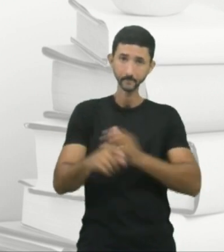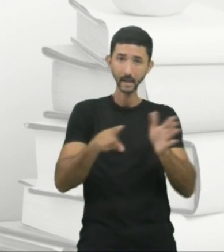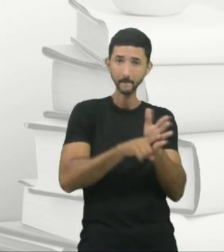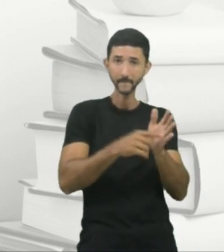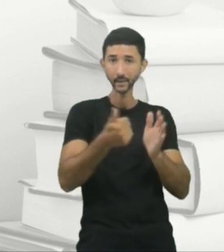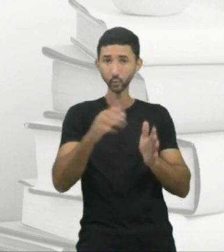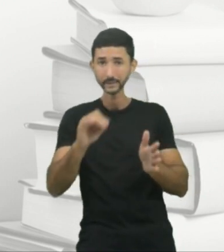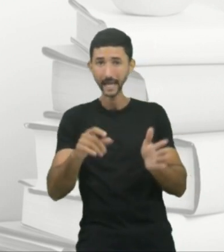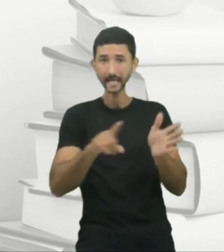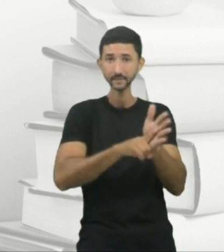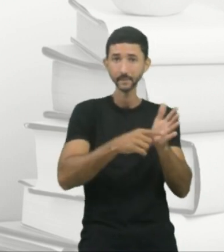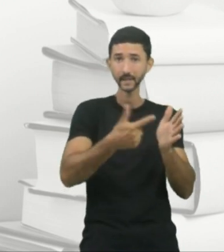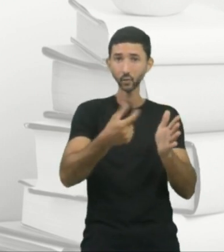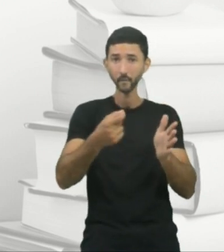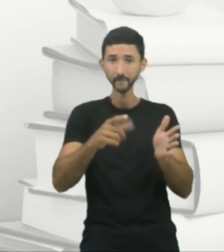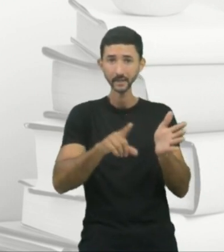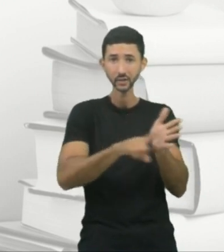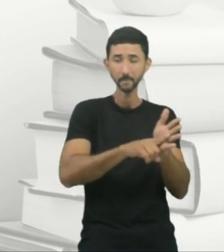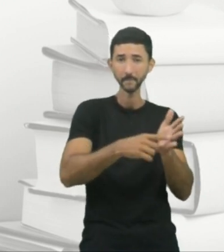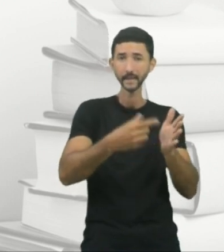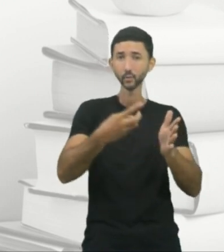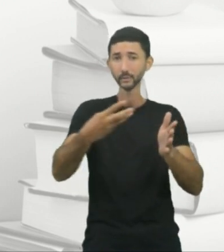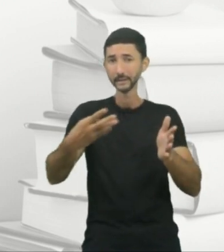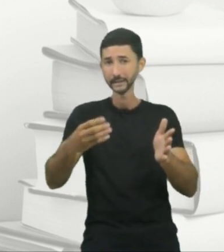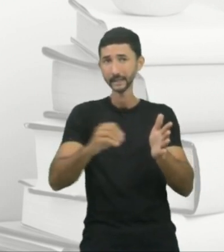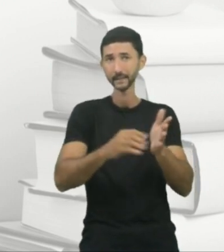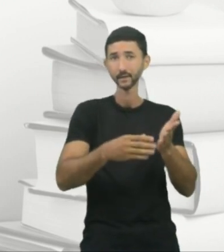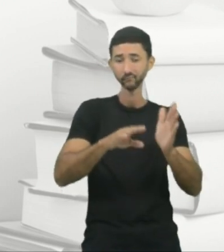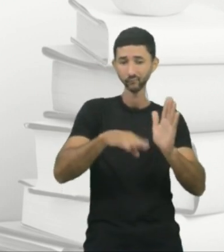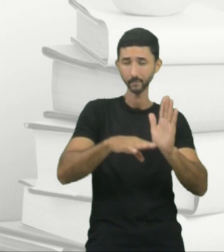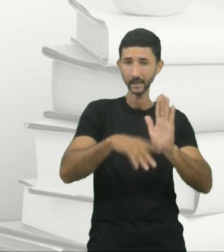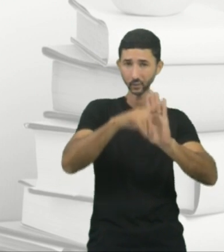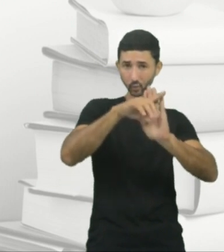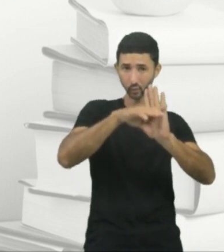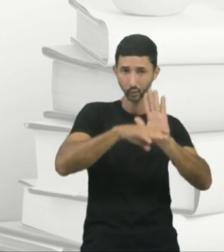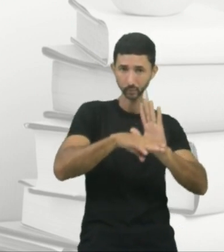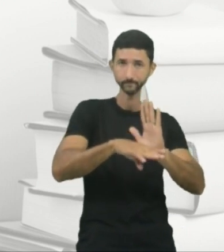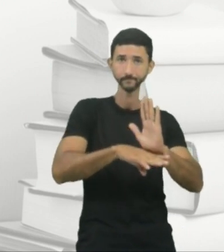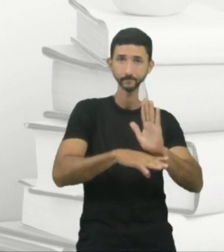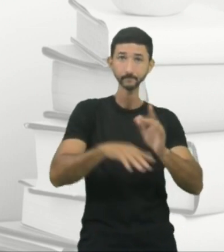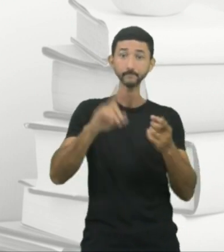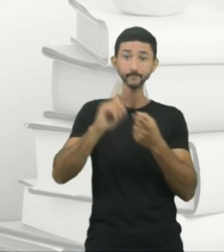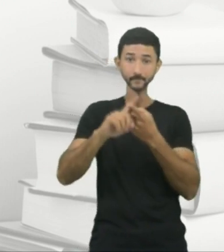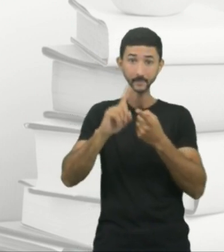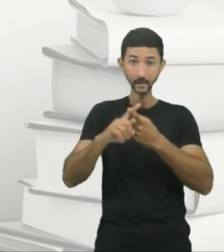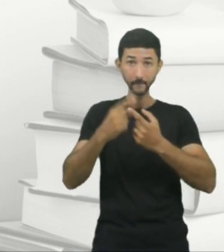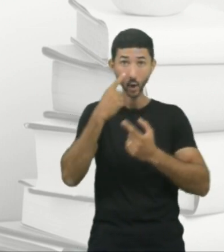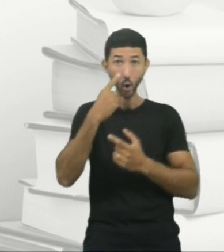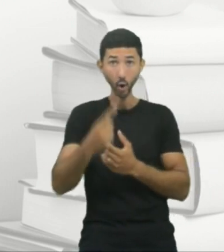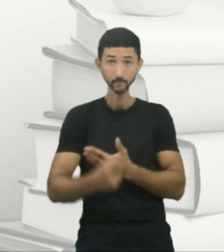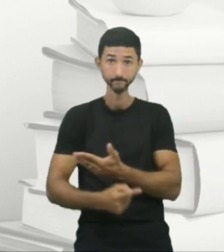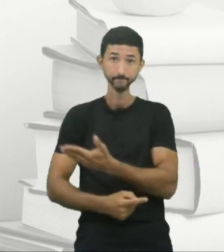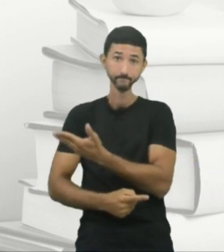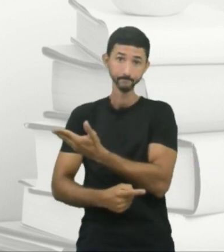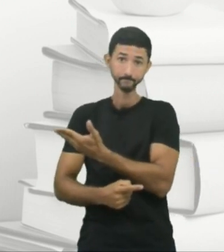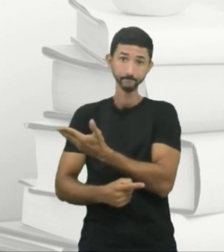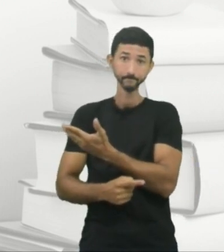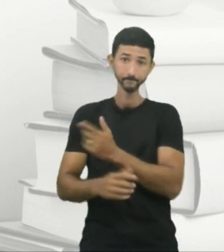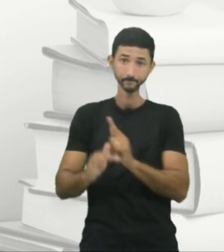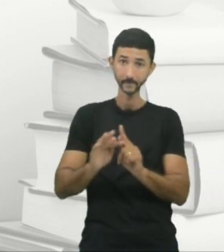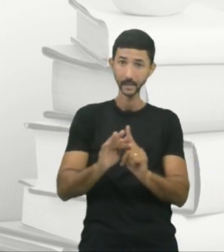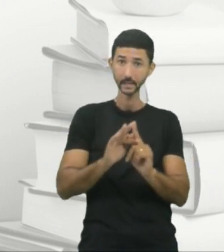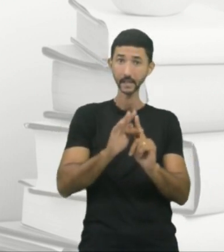menos 10, menos 20, menos 30. E é muito importante que você observe aqui, como eu